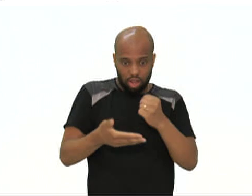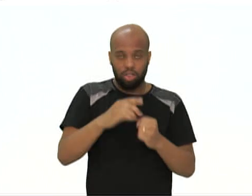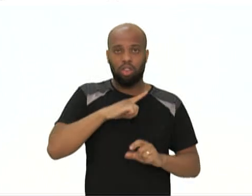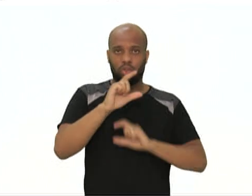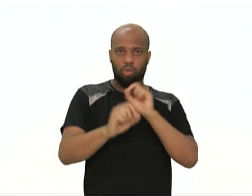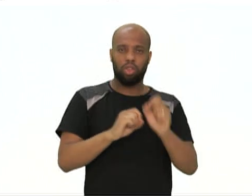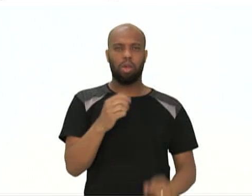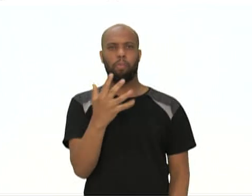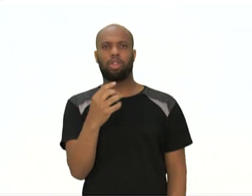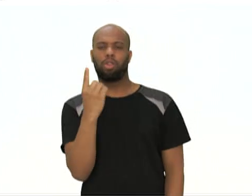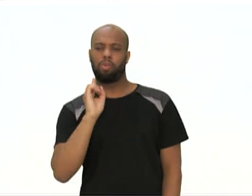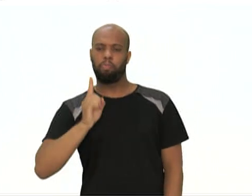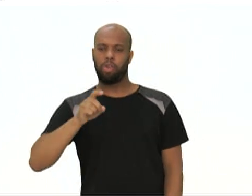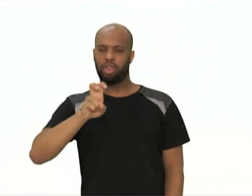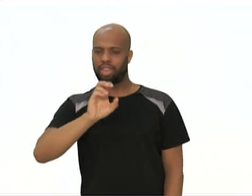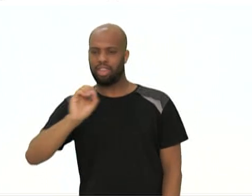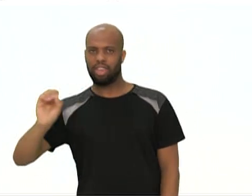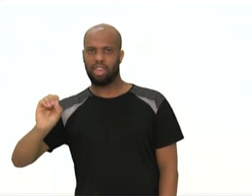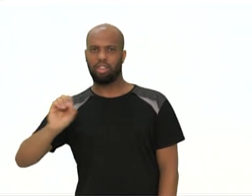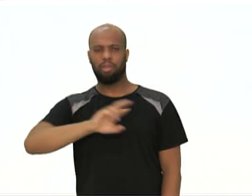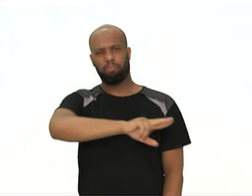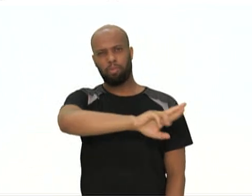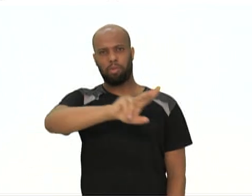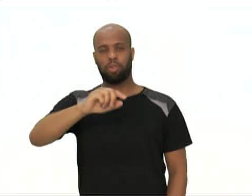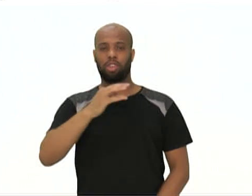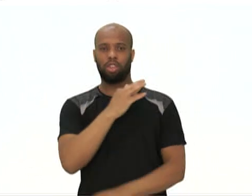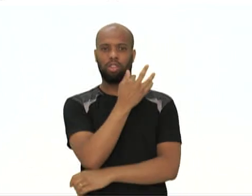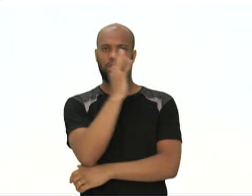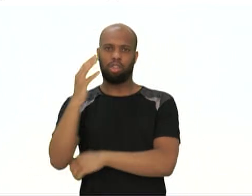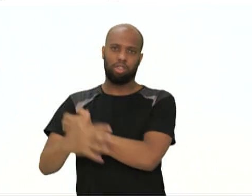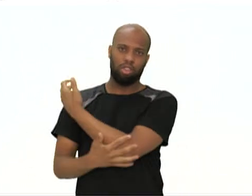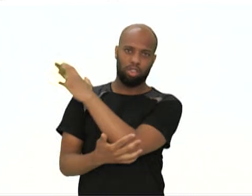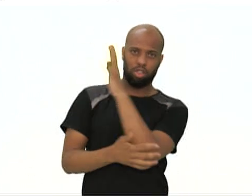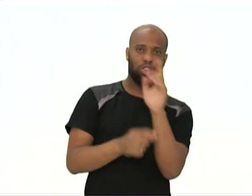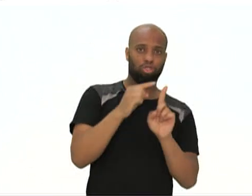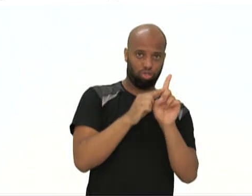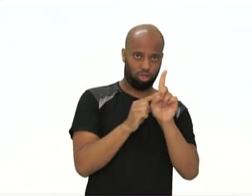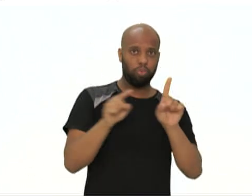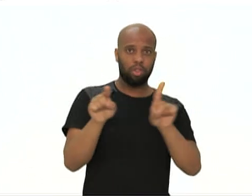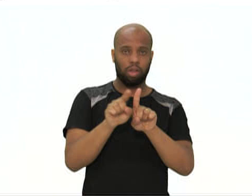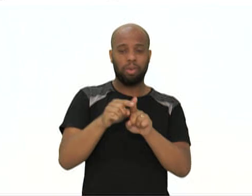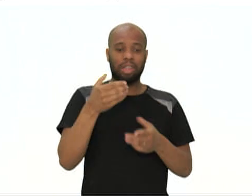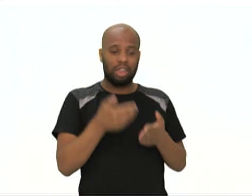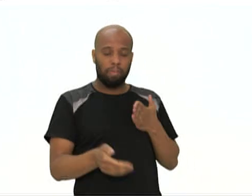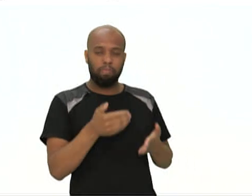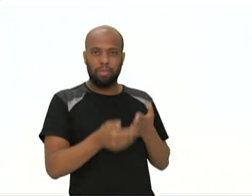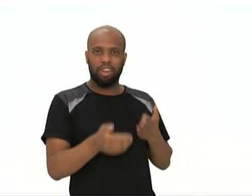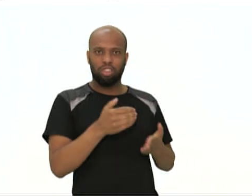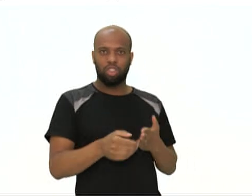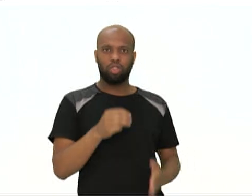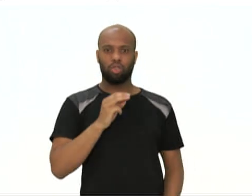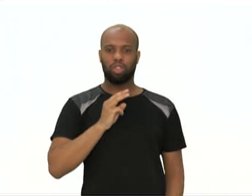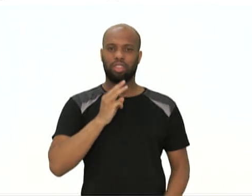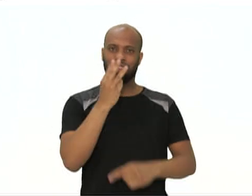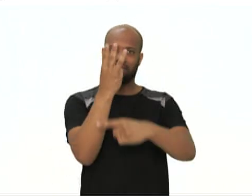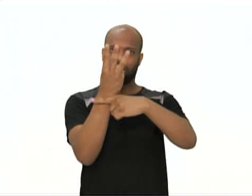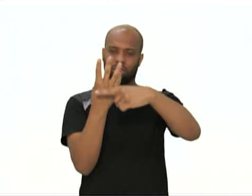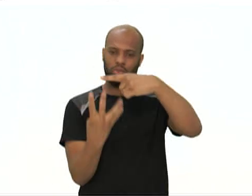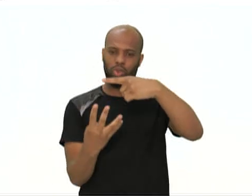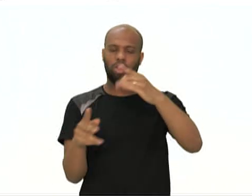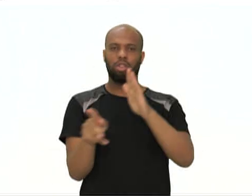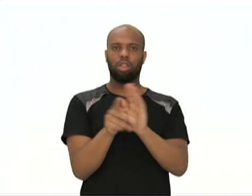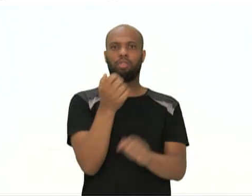pelo menos 1.500 espécies de plantas endêmicas e ter perdido mais de 3/4 de